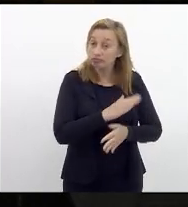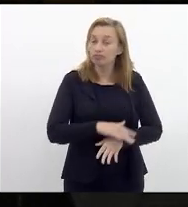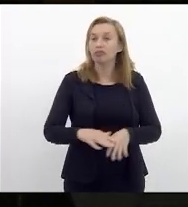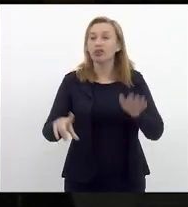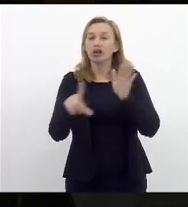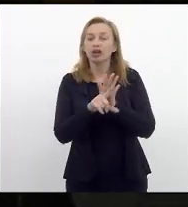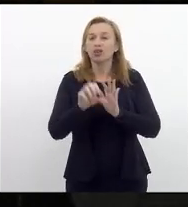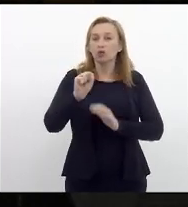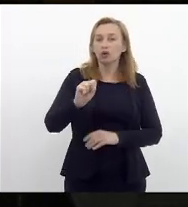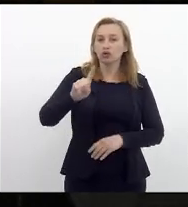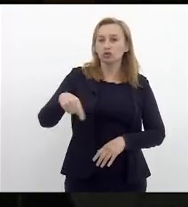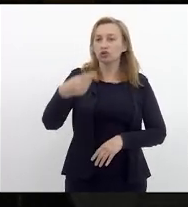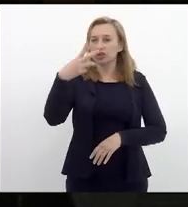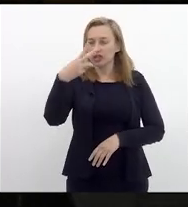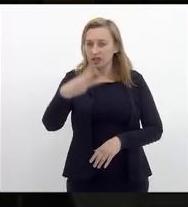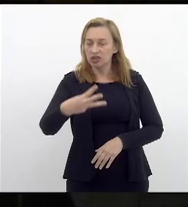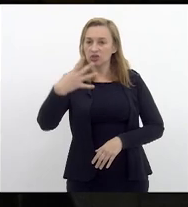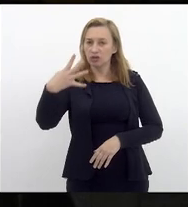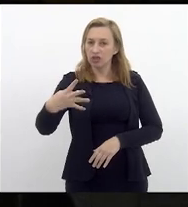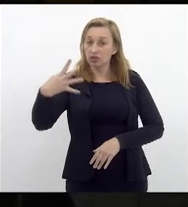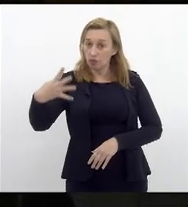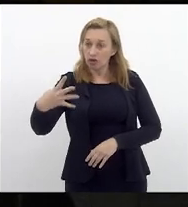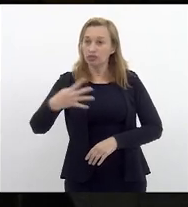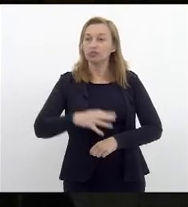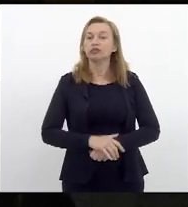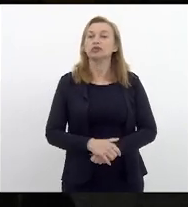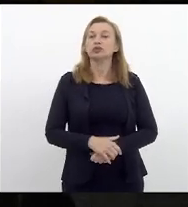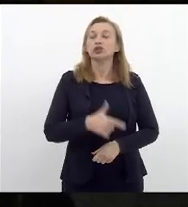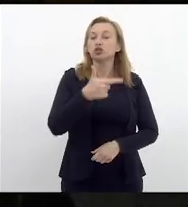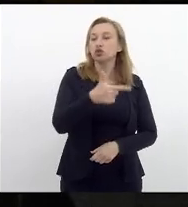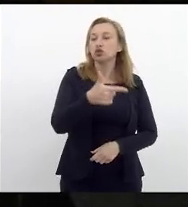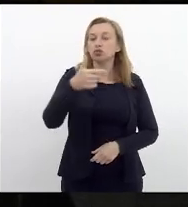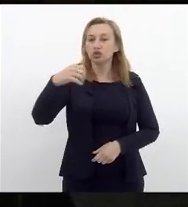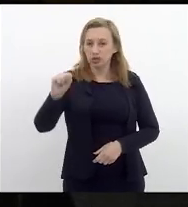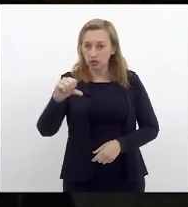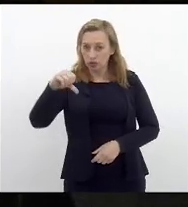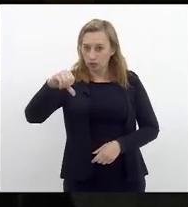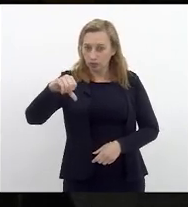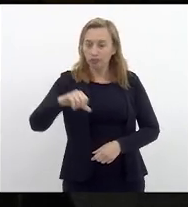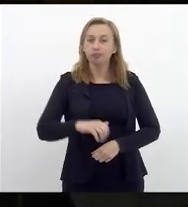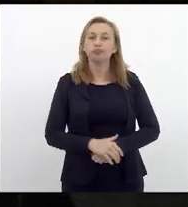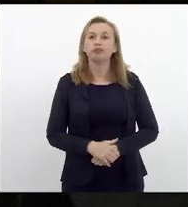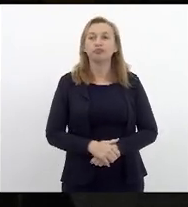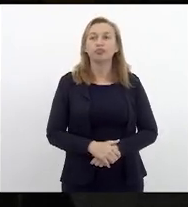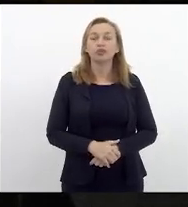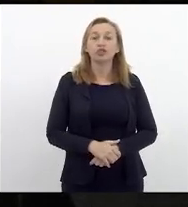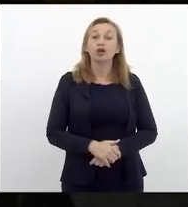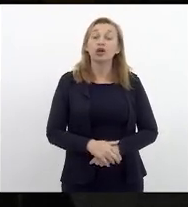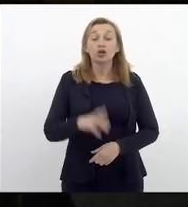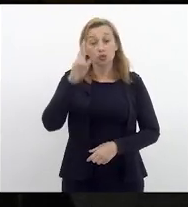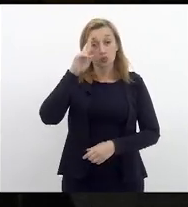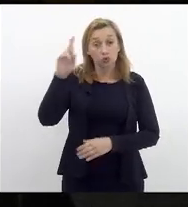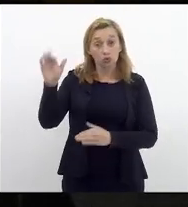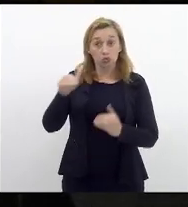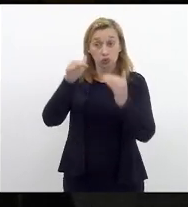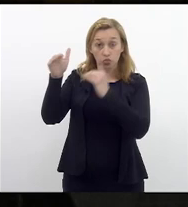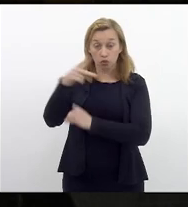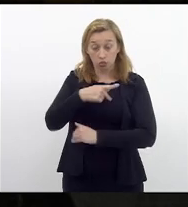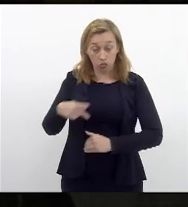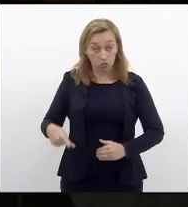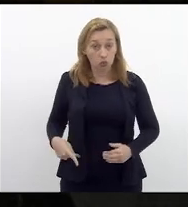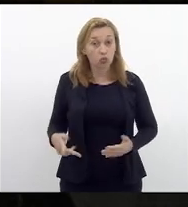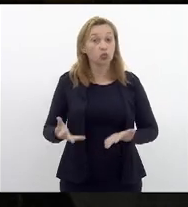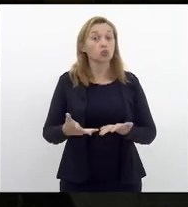Lei 8.344 de 2019. E foi Vossa Excelência